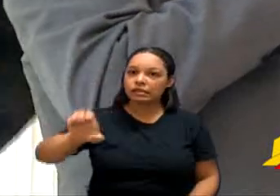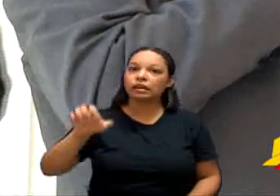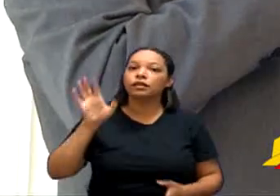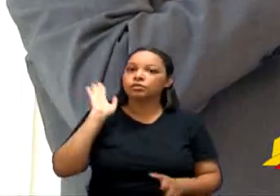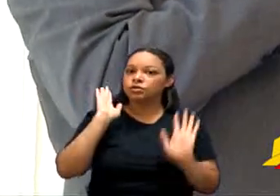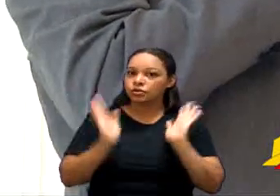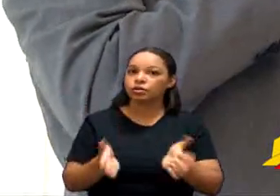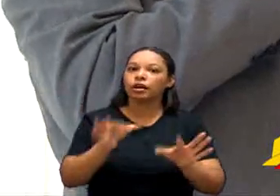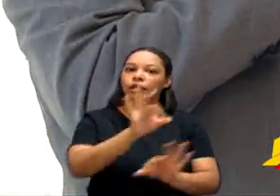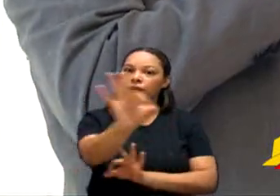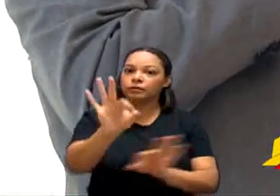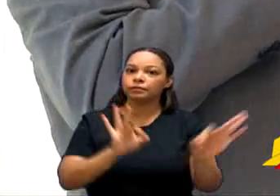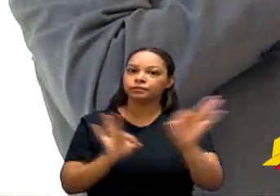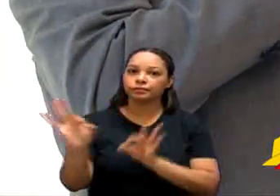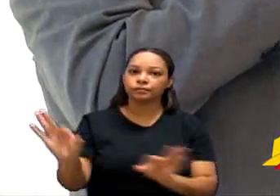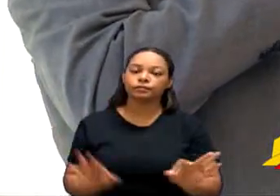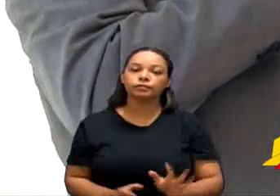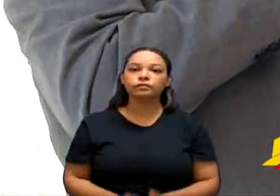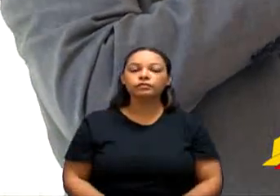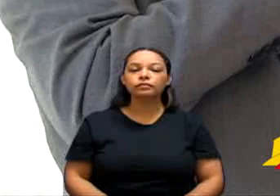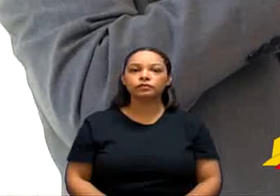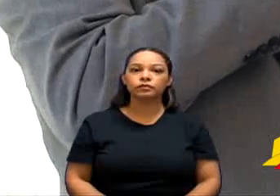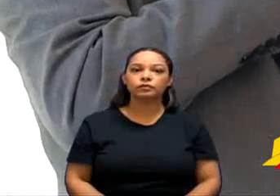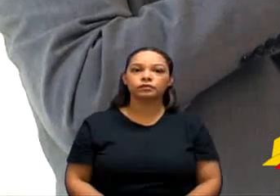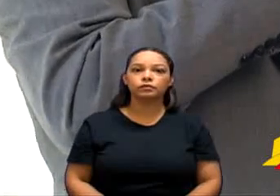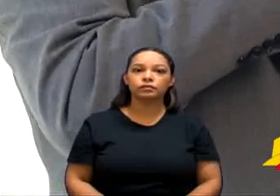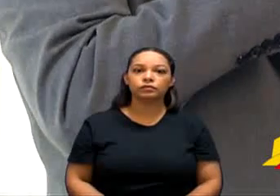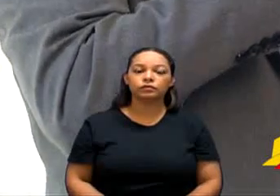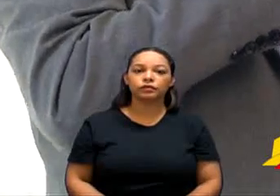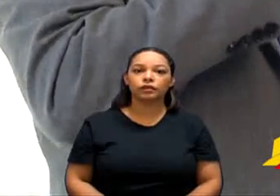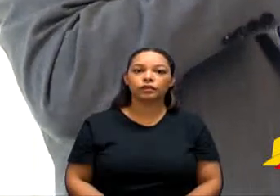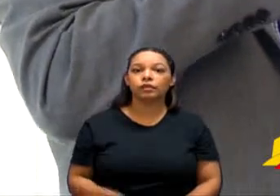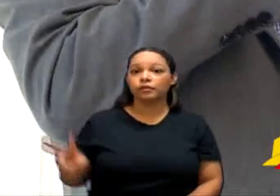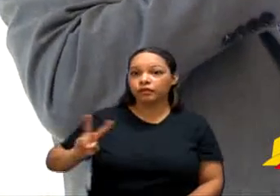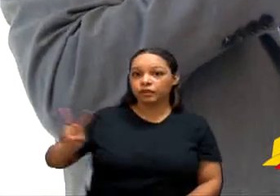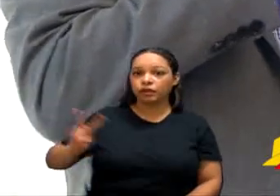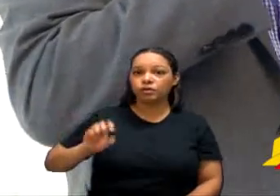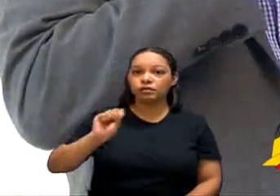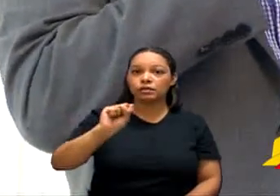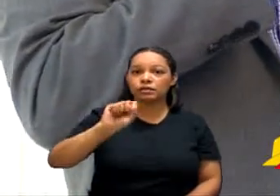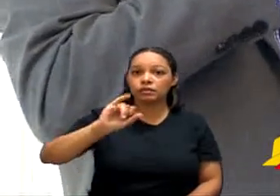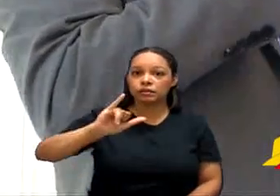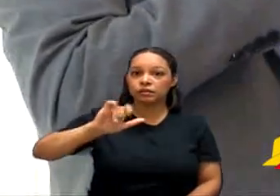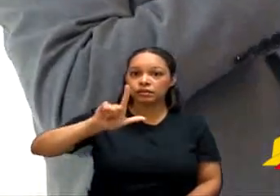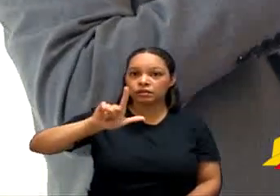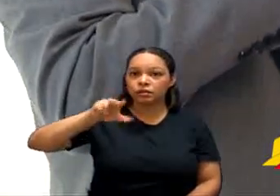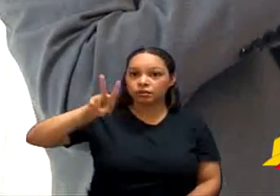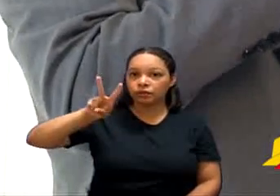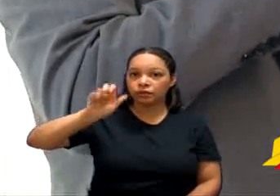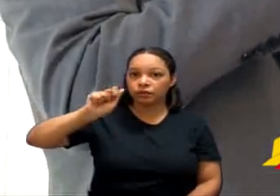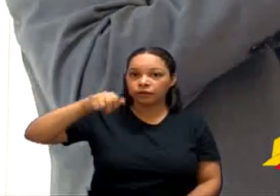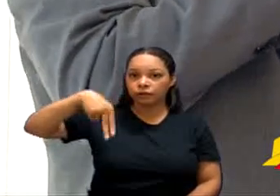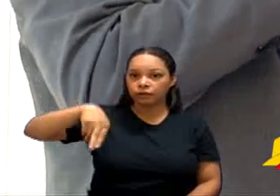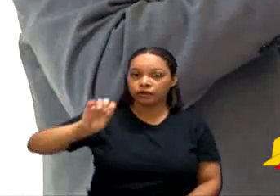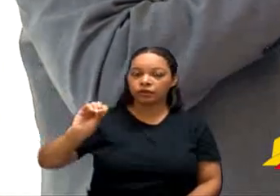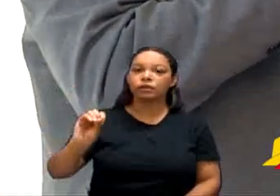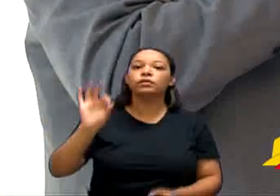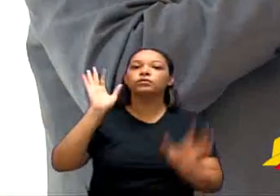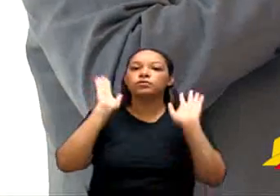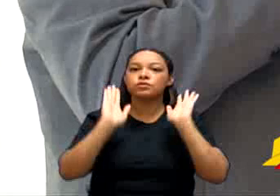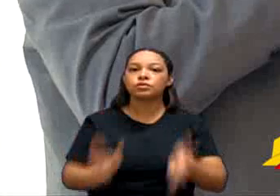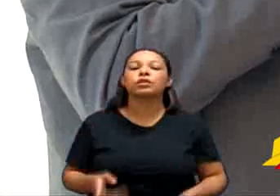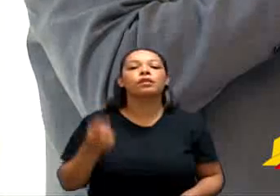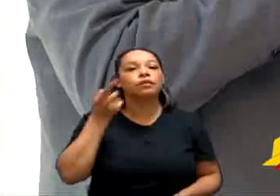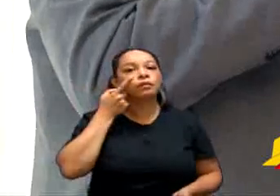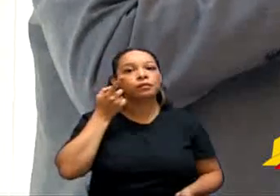água suja, ele falou que até o que o vereador Silvano informou, houve manutenção da rede e toda vez que ocorre manutenção